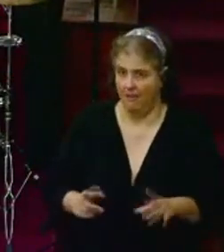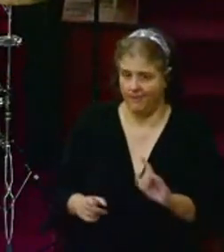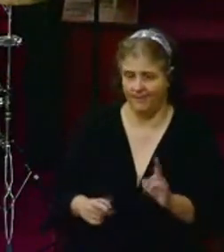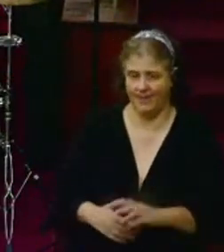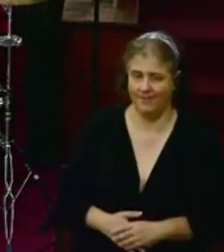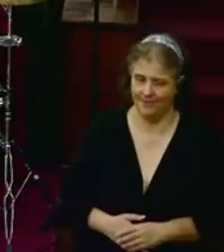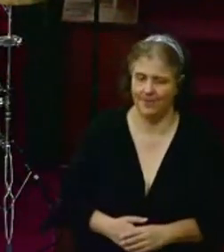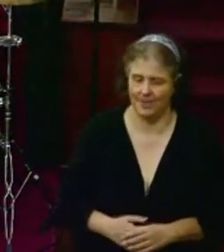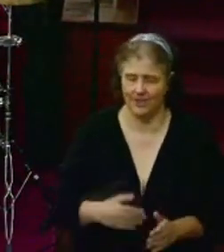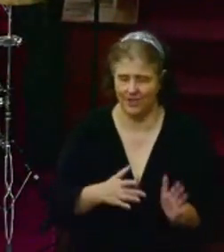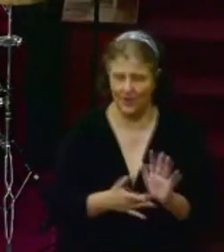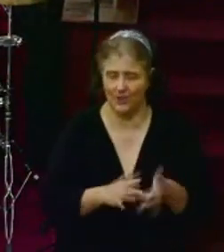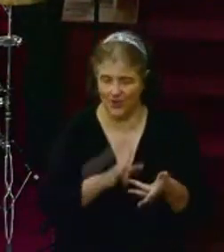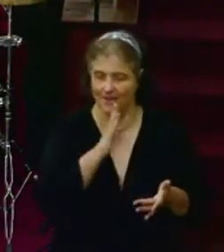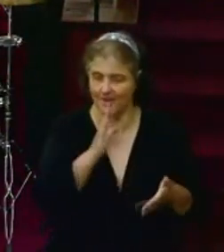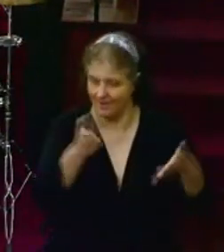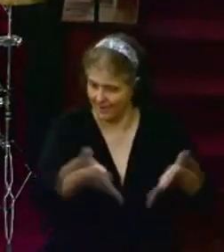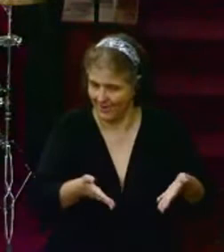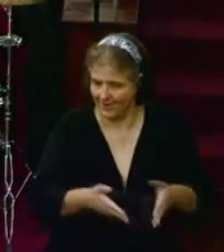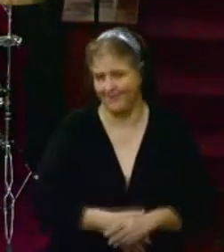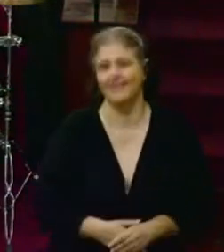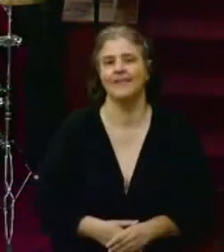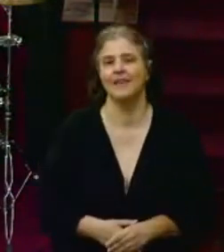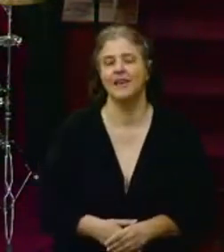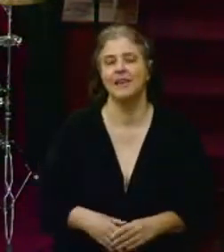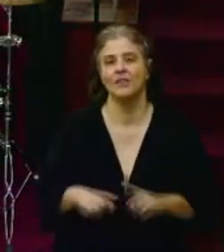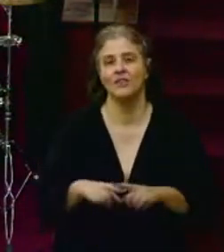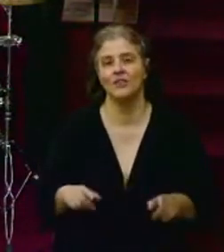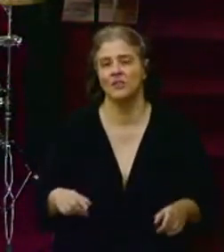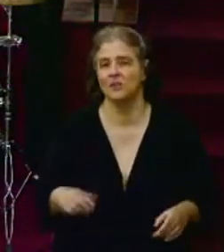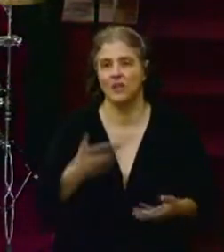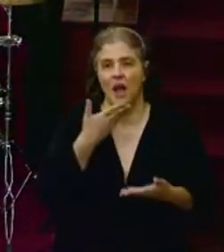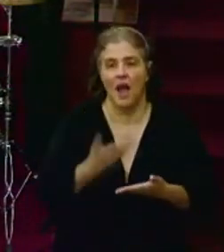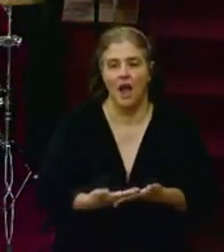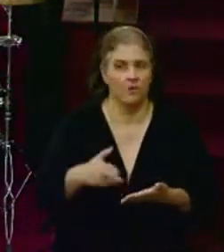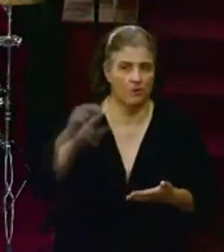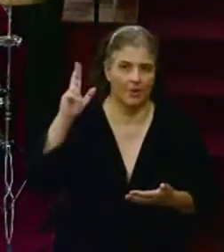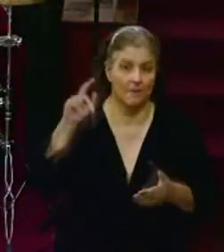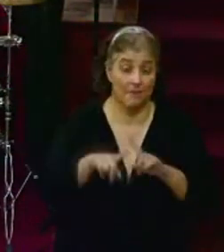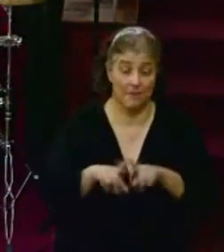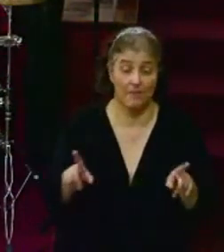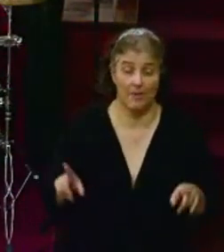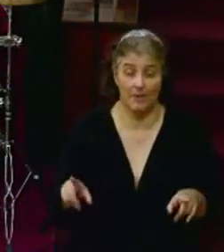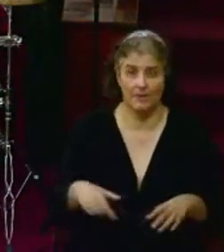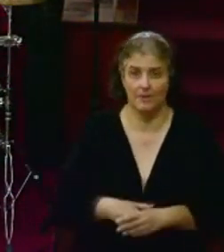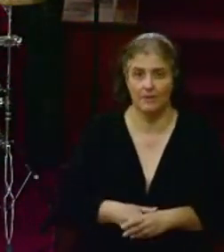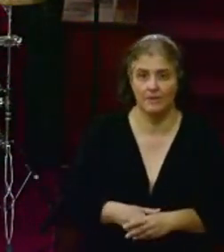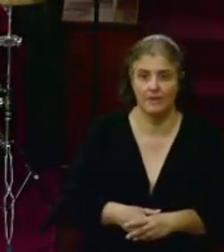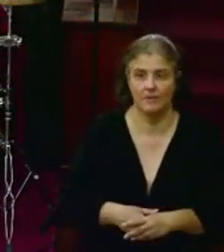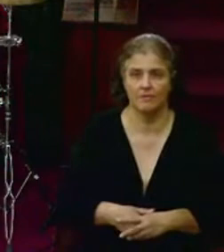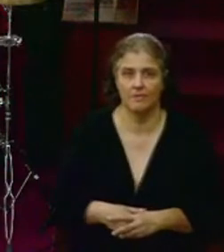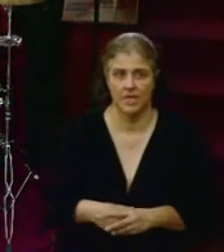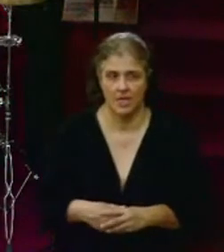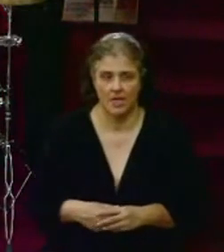Jesus sabia. Jesus não é tomado de surpresa, mas Lucas registra de tal forma que é lindo. Verso 9 diz: ouvidas